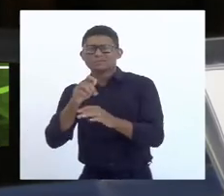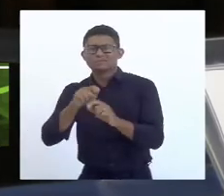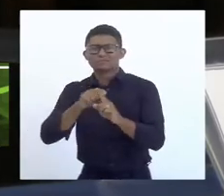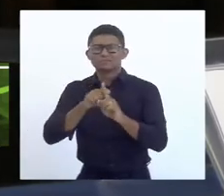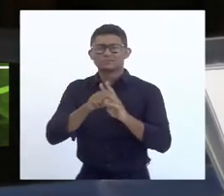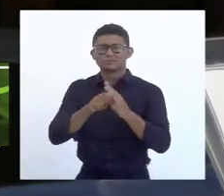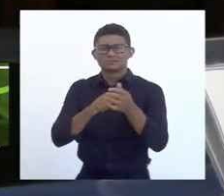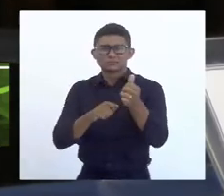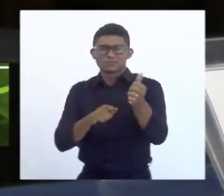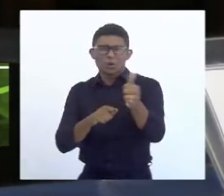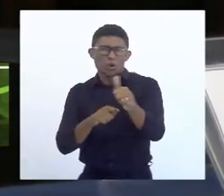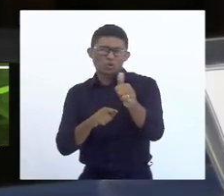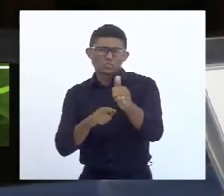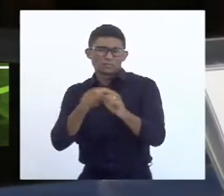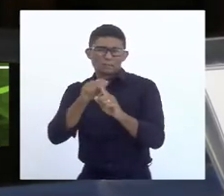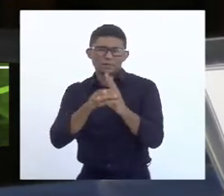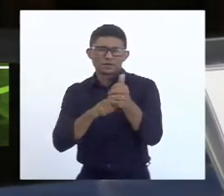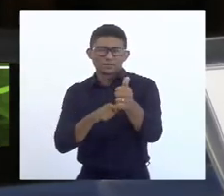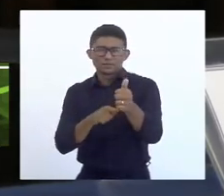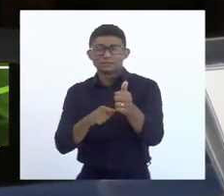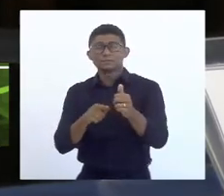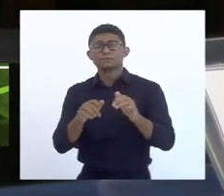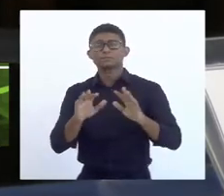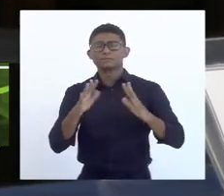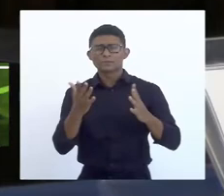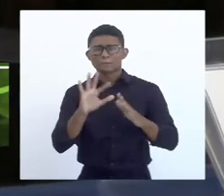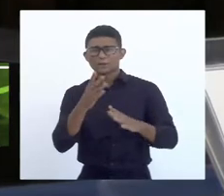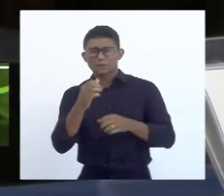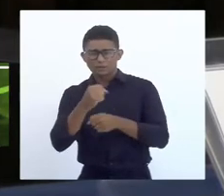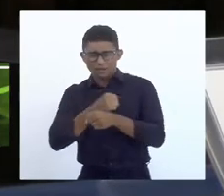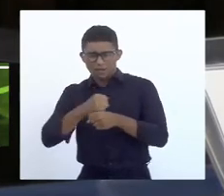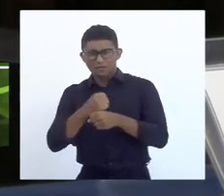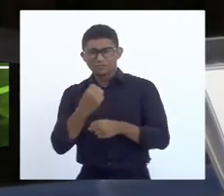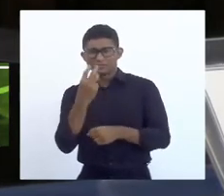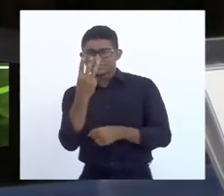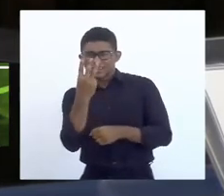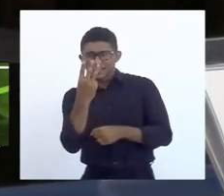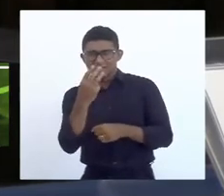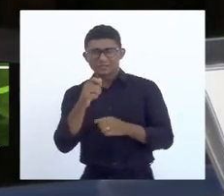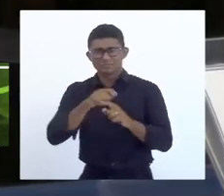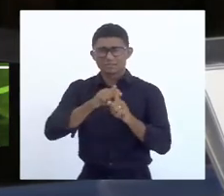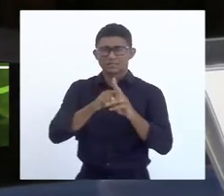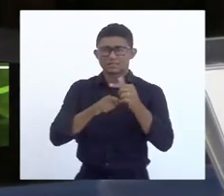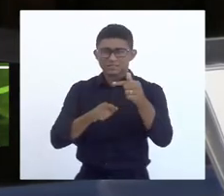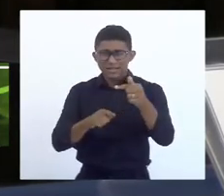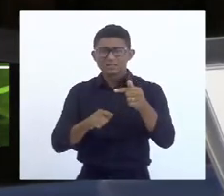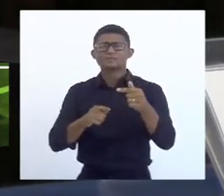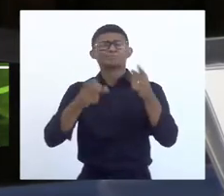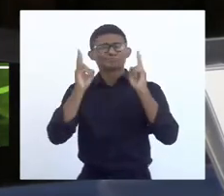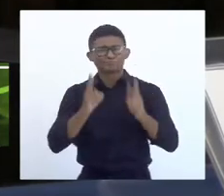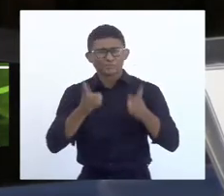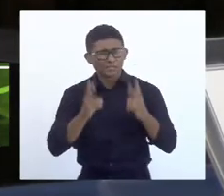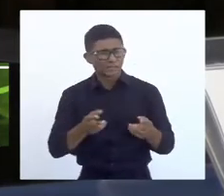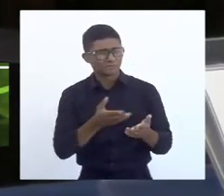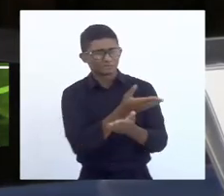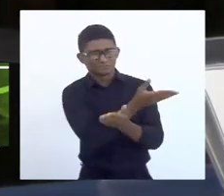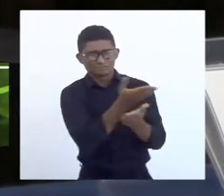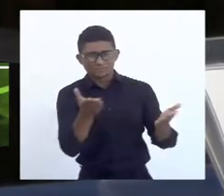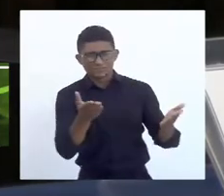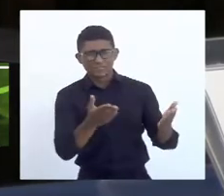de 4 anos. E há 3 anos e 7 meses eu sou difamada, caluniada,